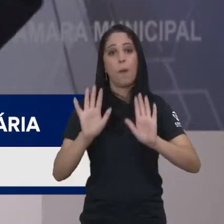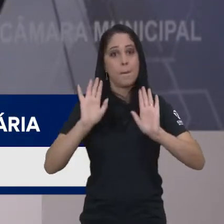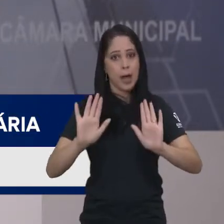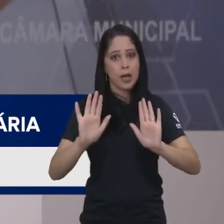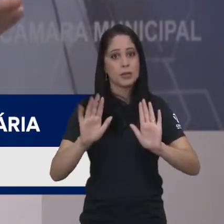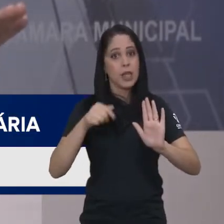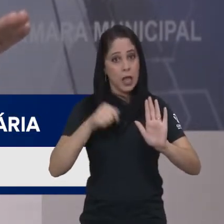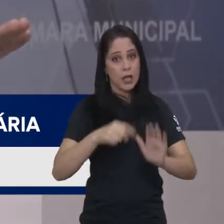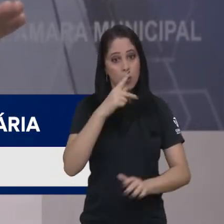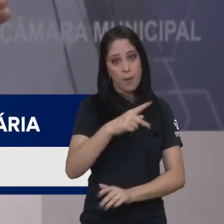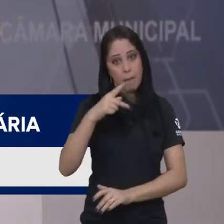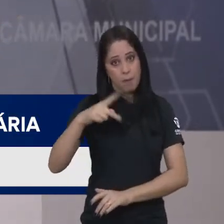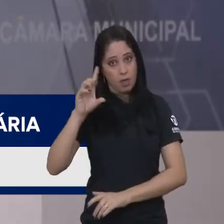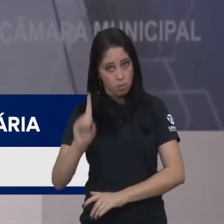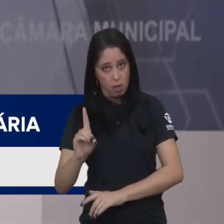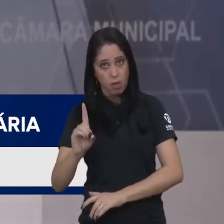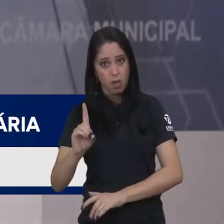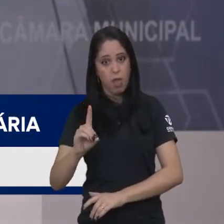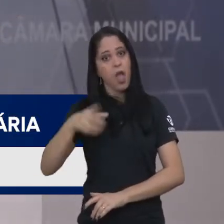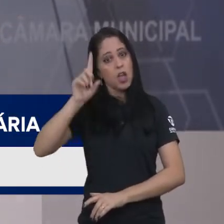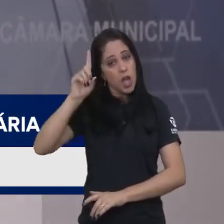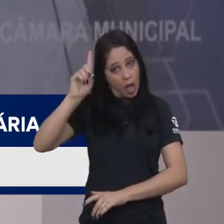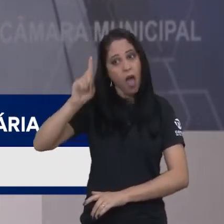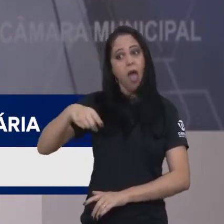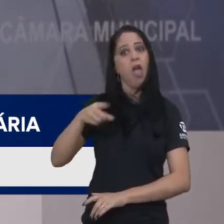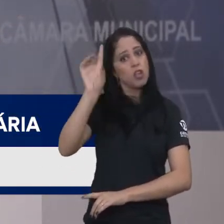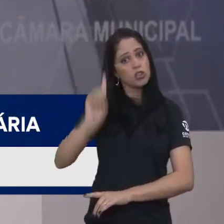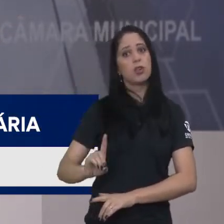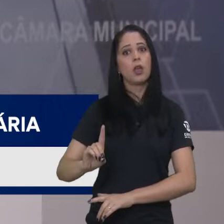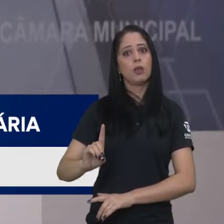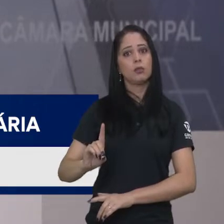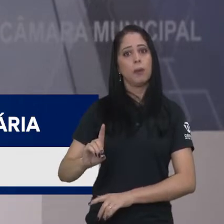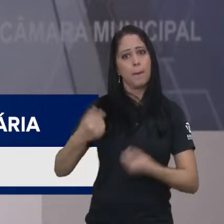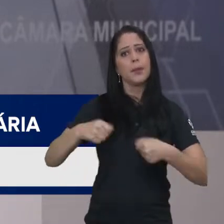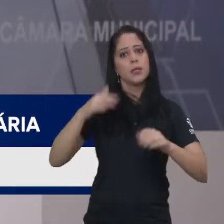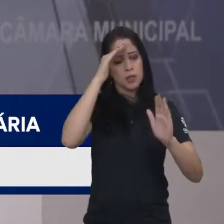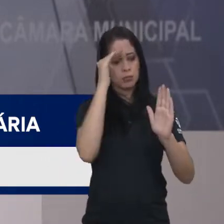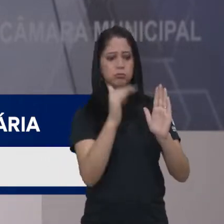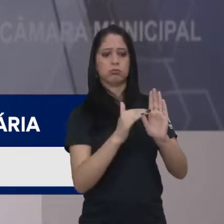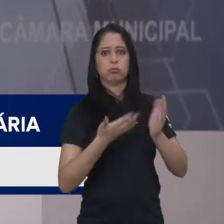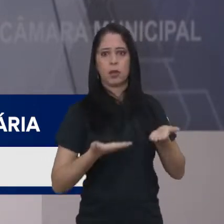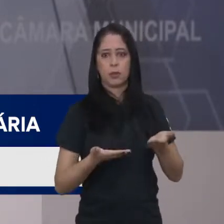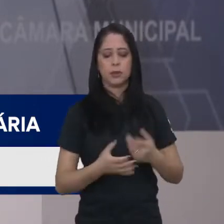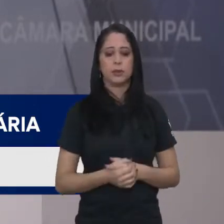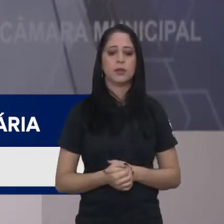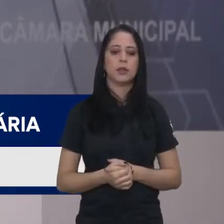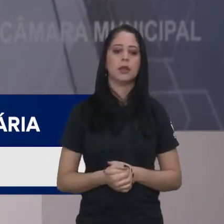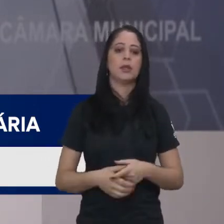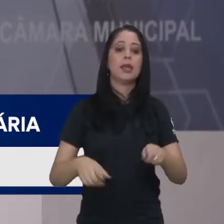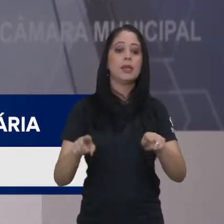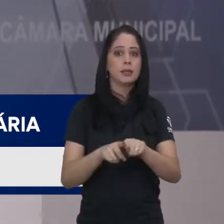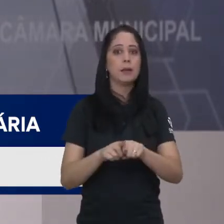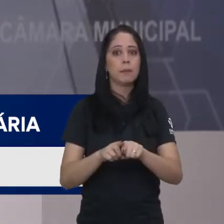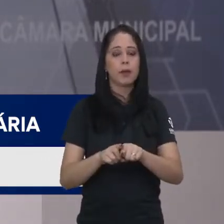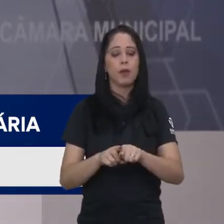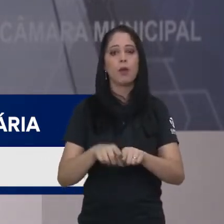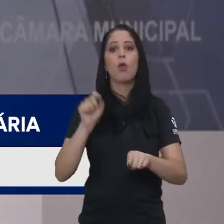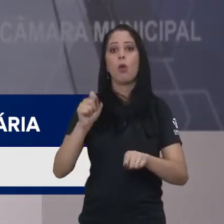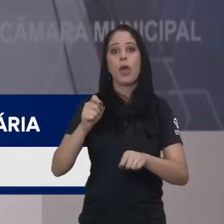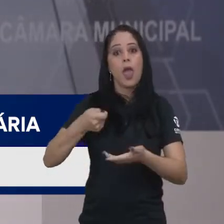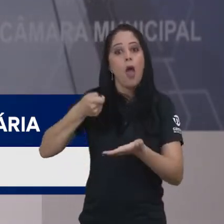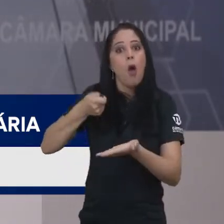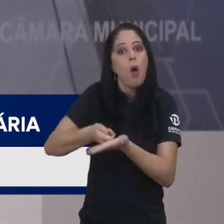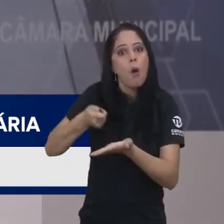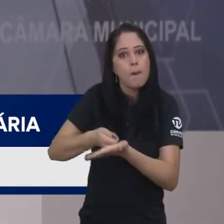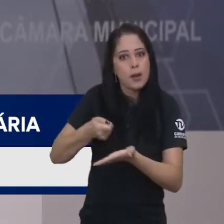mas, basicamente, o nosso plano diretor é uma lei. Então, é um direito. Se é um direito, ele tem que ser exercido. Ele pode ser exercido, deve ser exercido. Ao mesmo tempo, ele é um